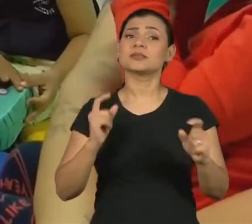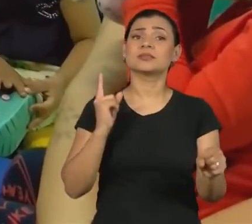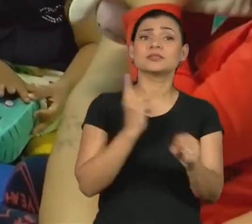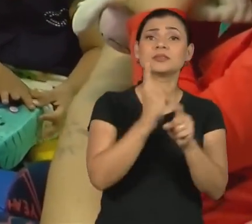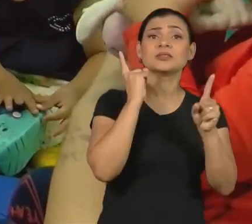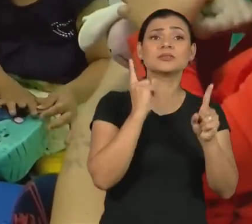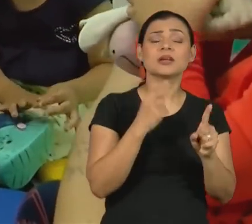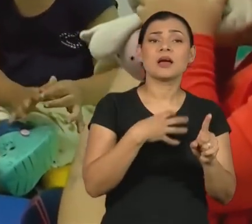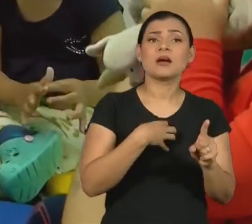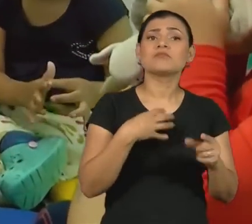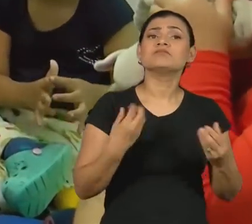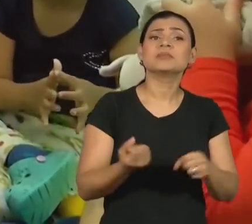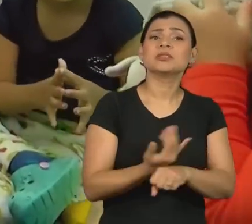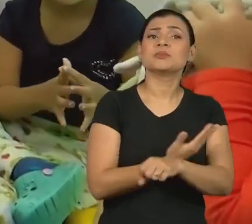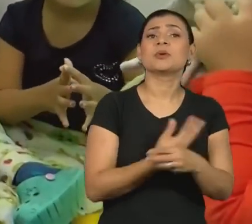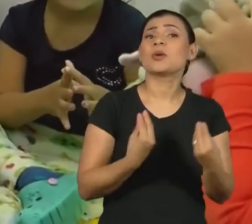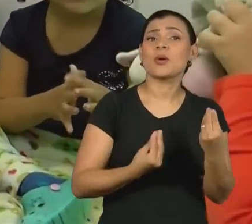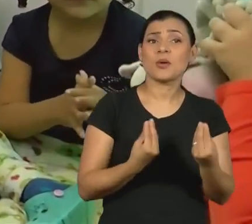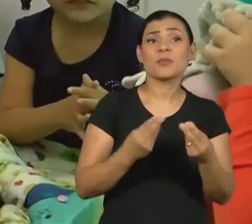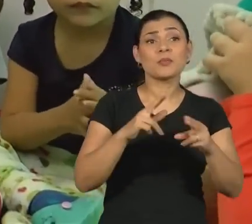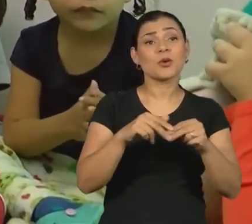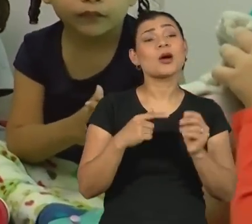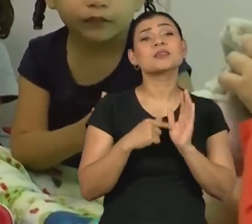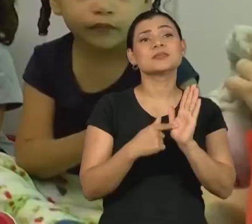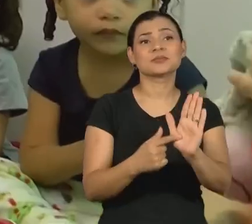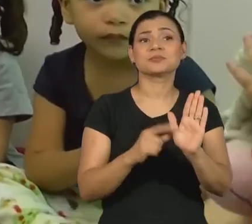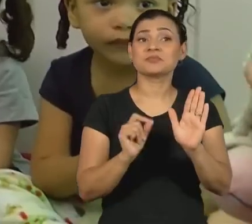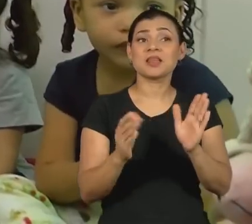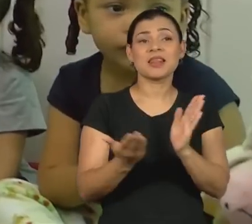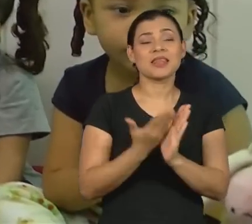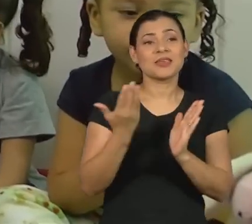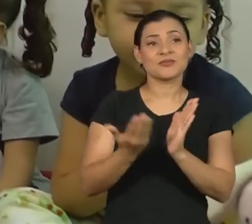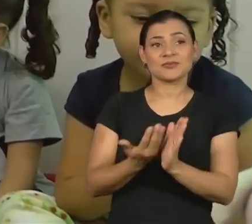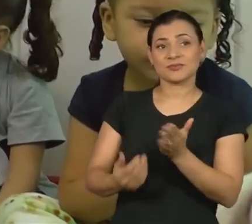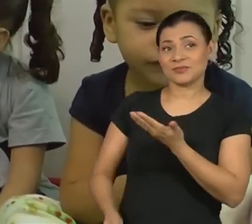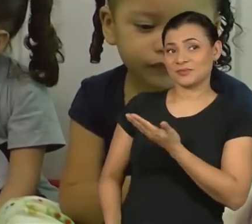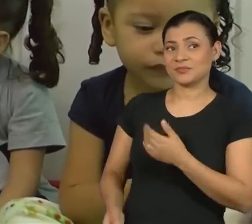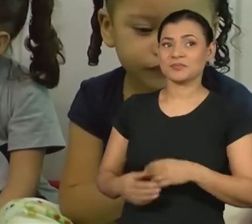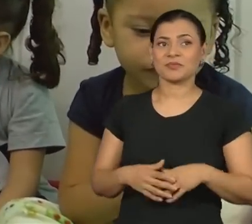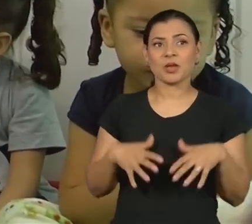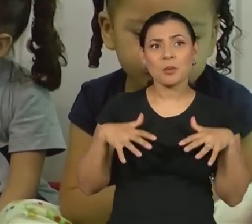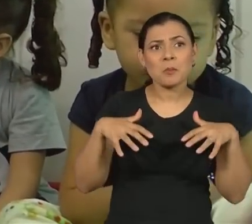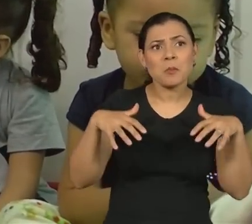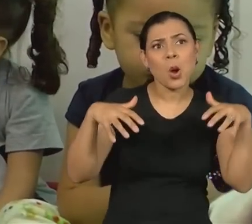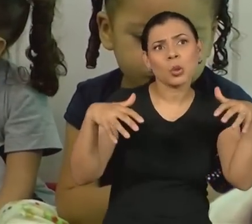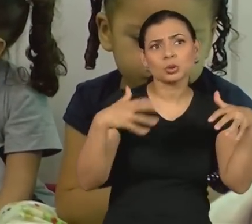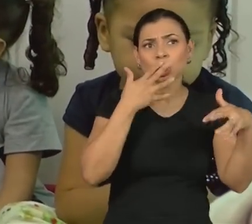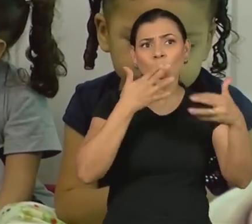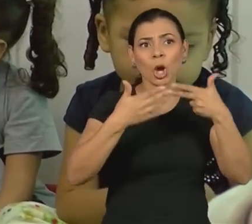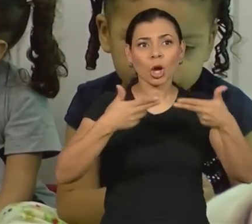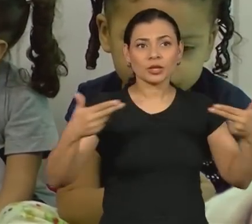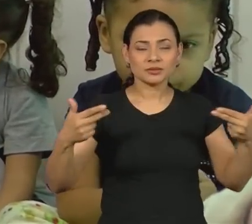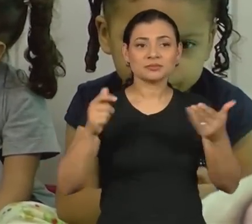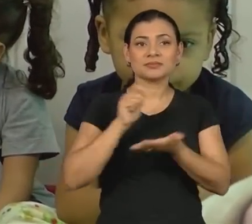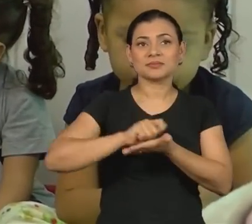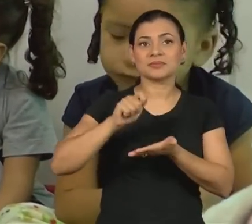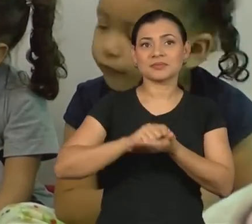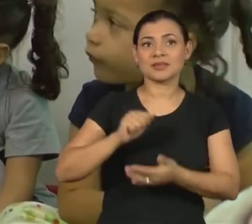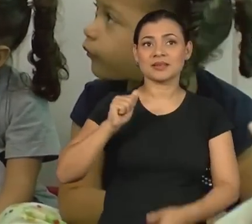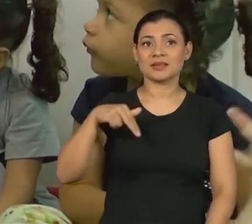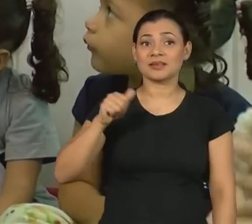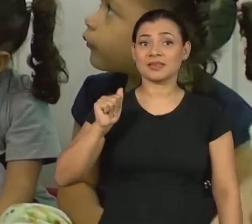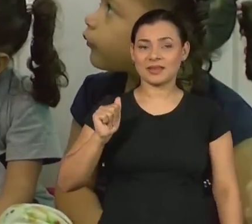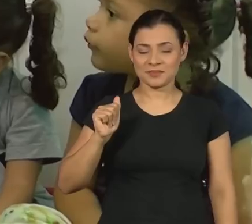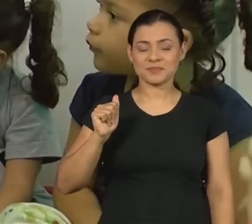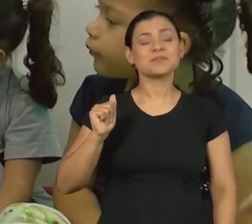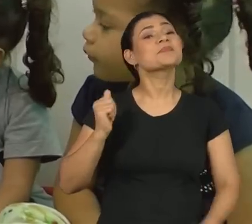nomear os sentimentos. Essa iniciativa foi desenvolvida a partir desse livro aqui, O Monstro das Cores, da escritora Ana Lenas.